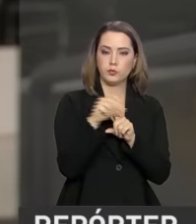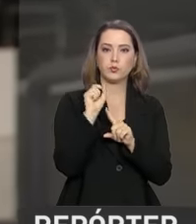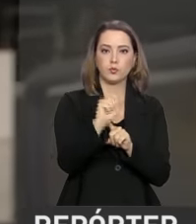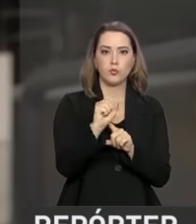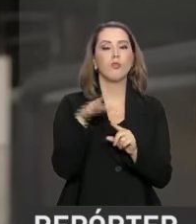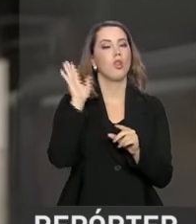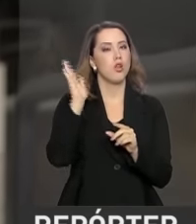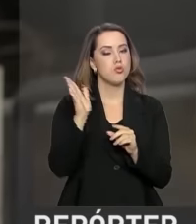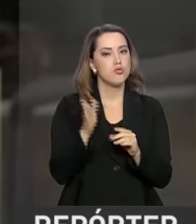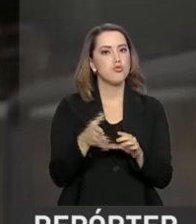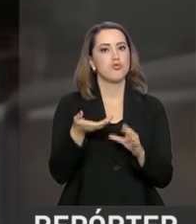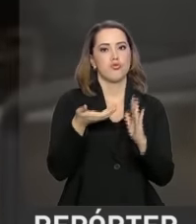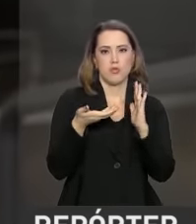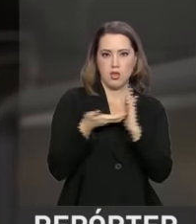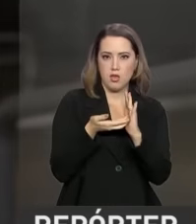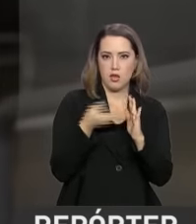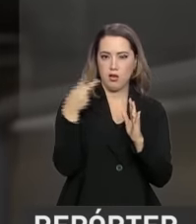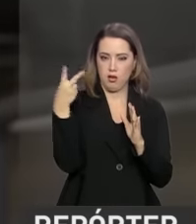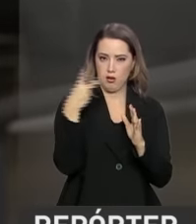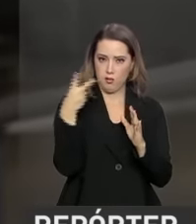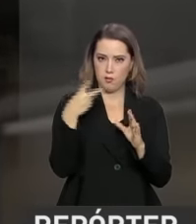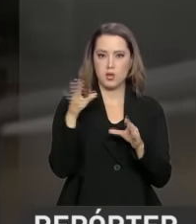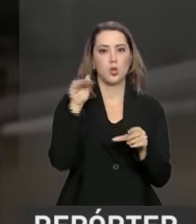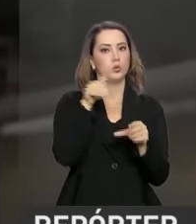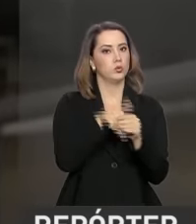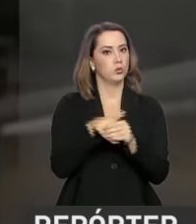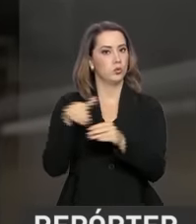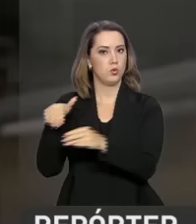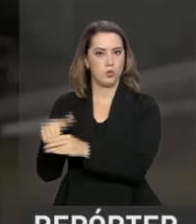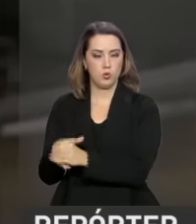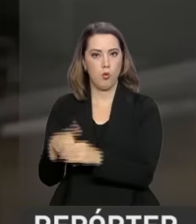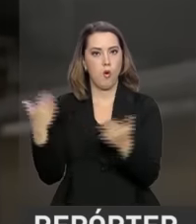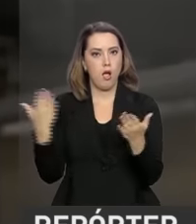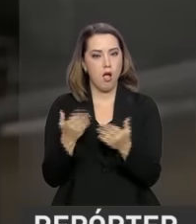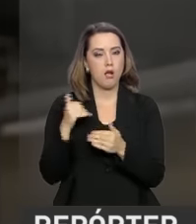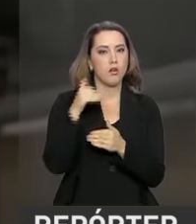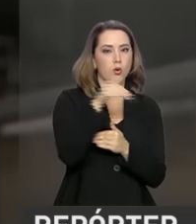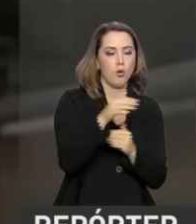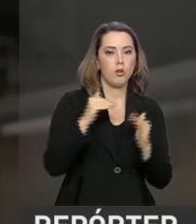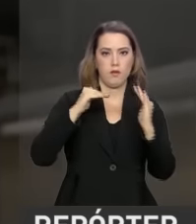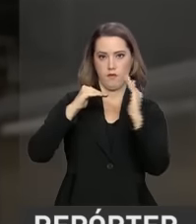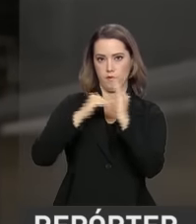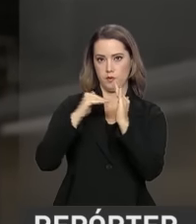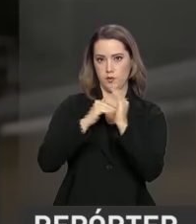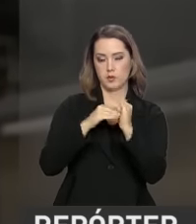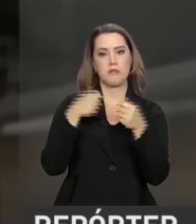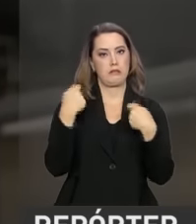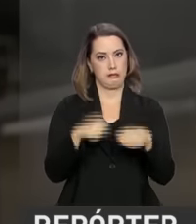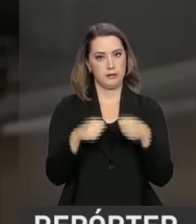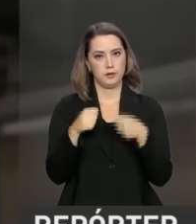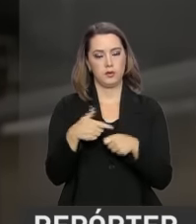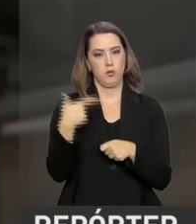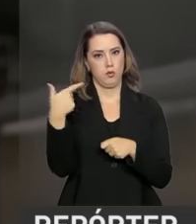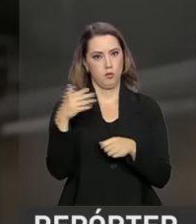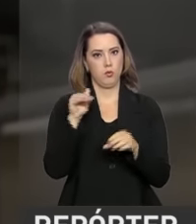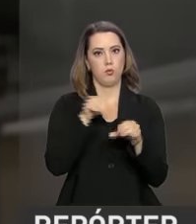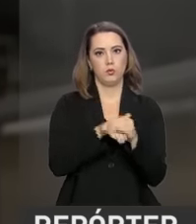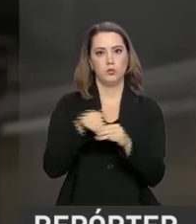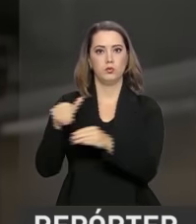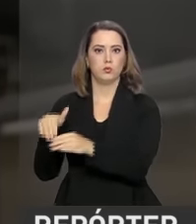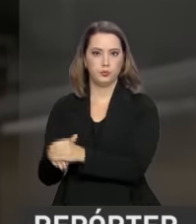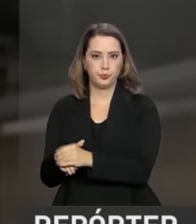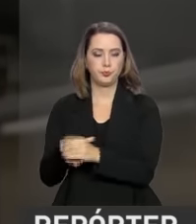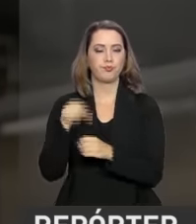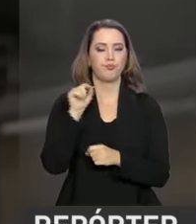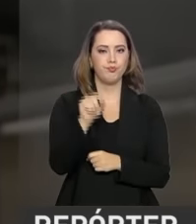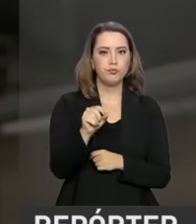dois turnos na Câmara dos Deputados e segue agora para o Senado Federal onde também deve ser votada em dois turnos e o presidente